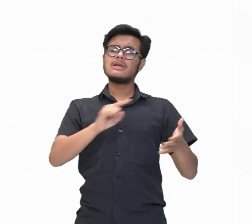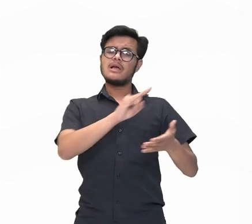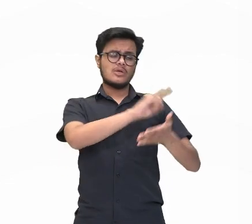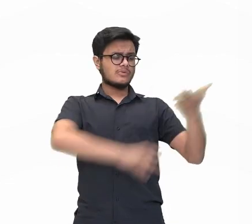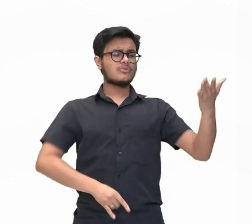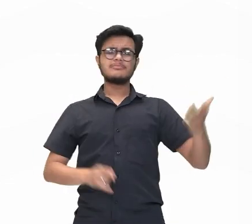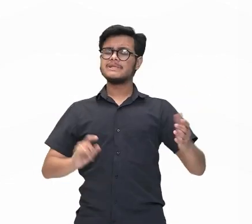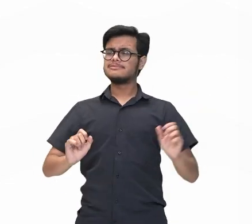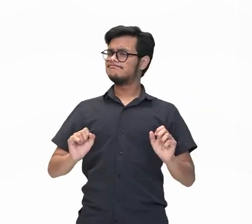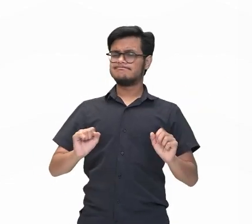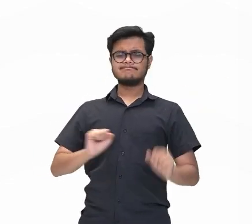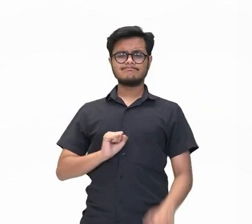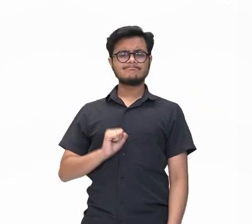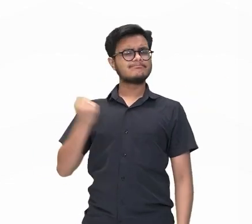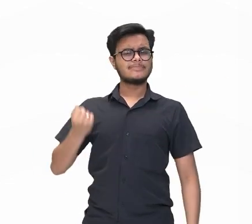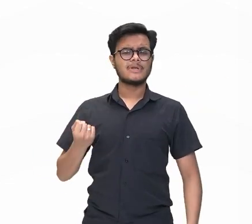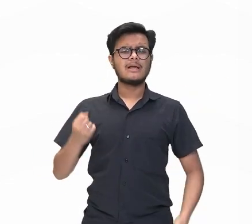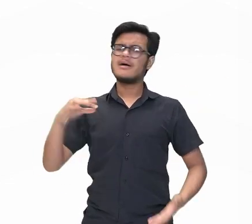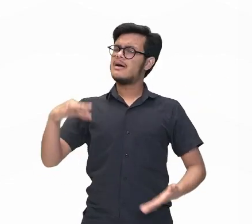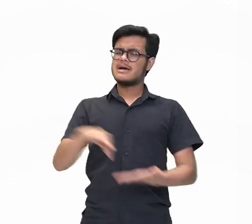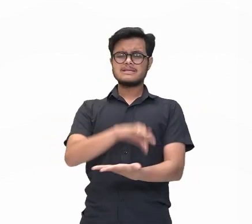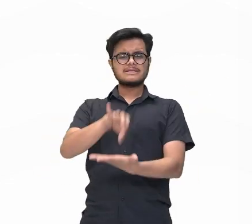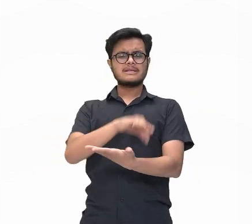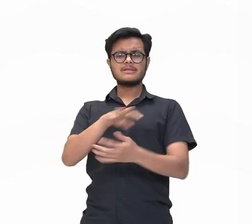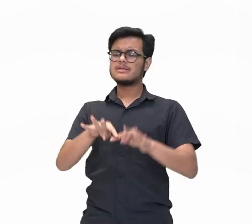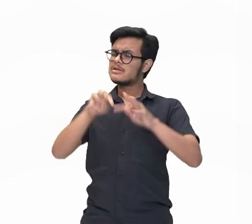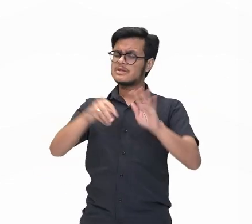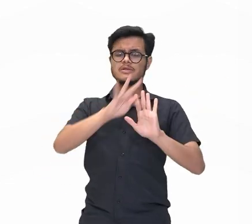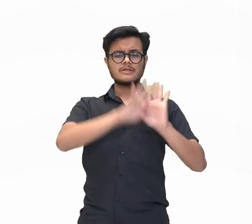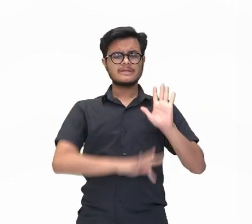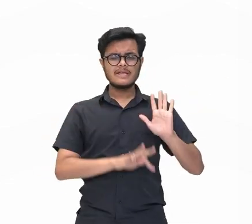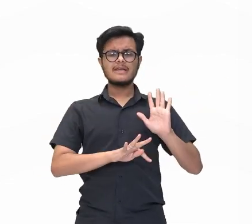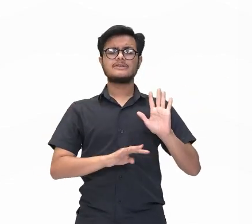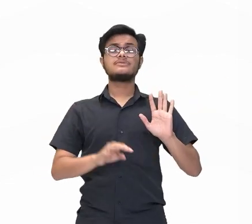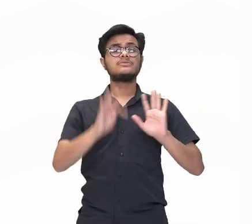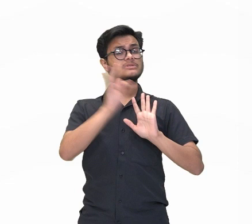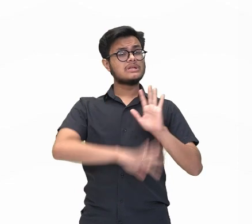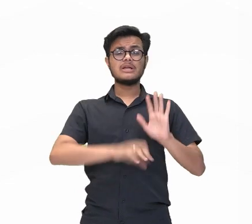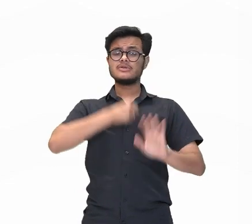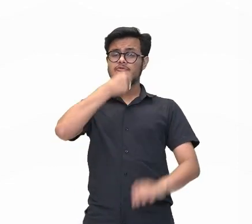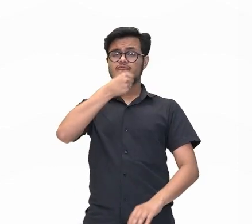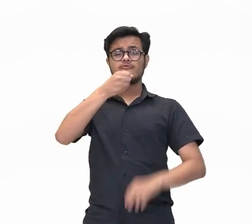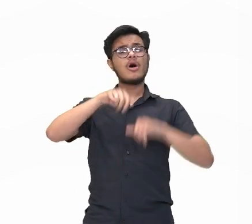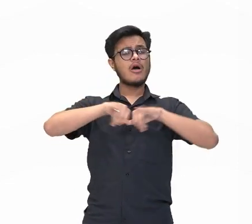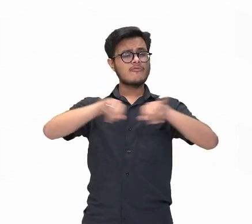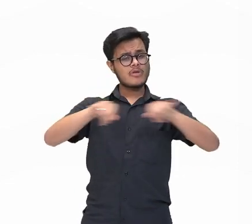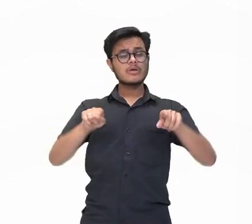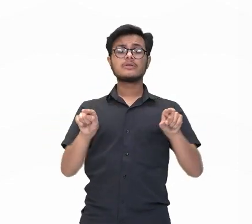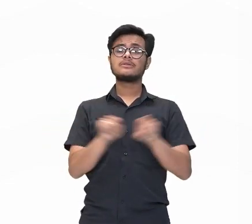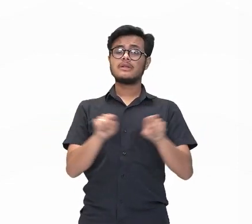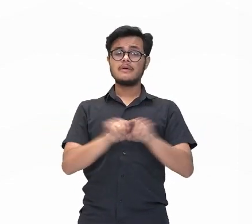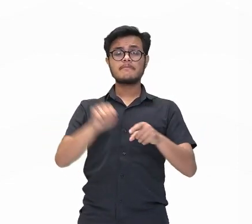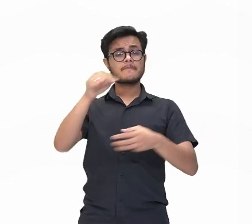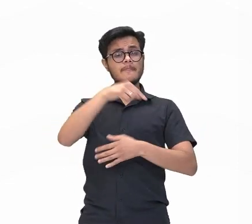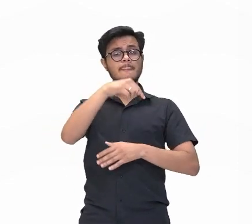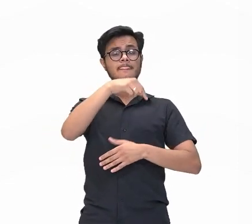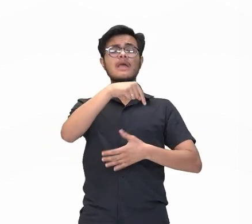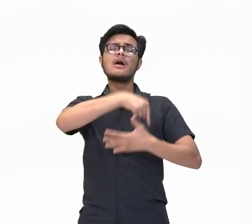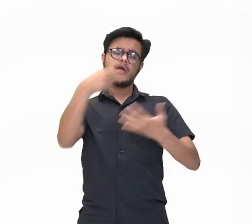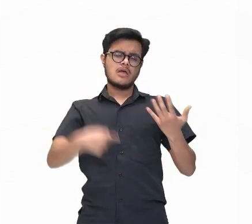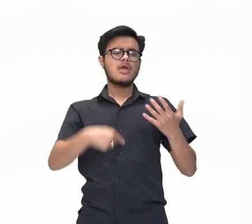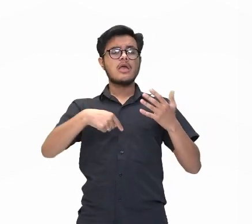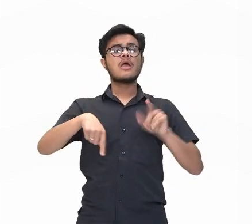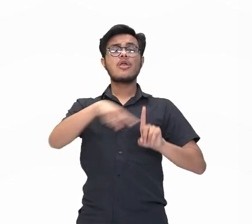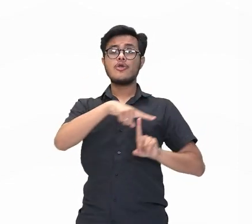Manifesto, abaixo-assinado, textos publicitários são formas, então, de textos reivindicatórios. Então, quando você